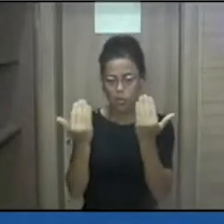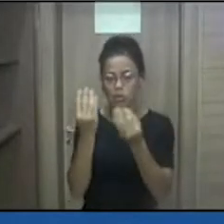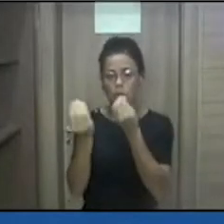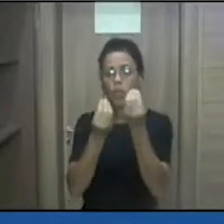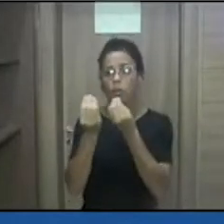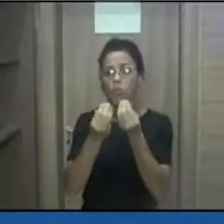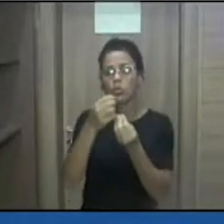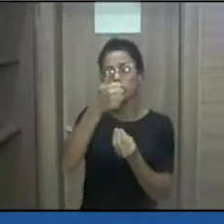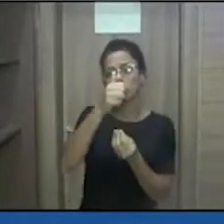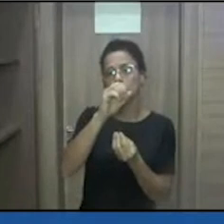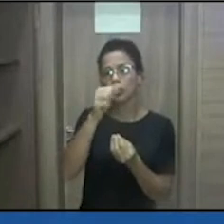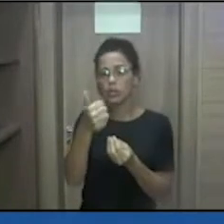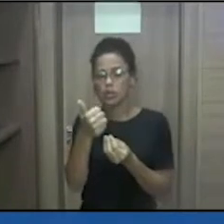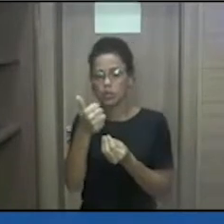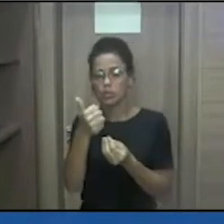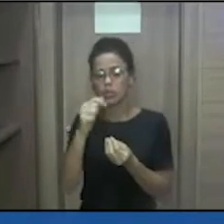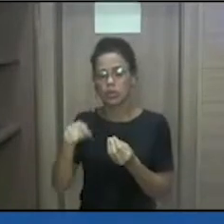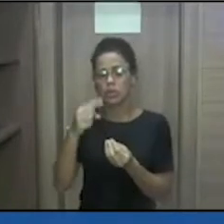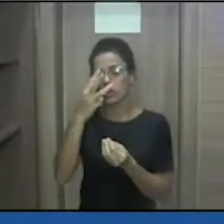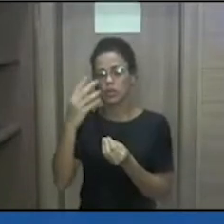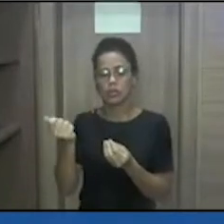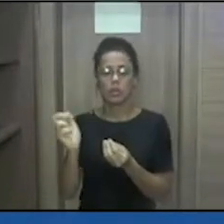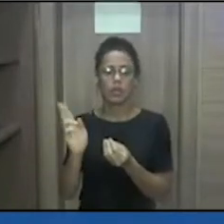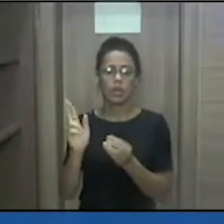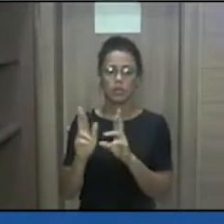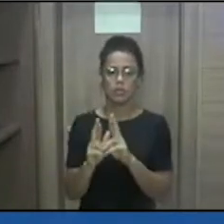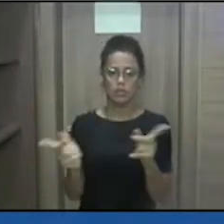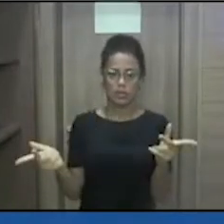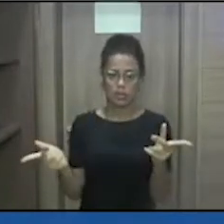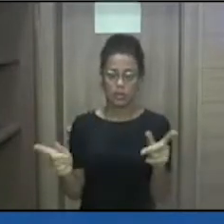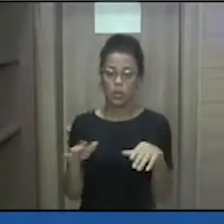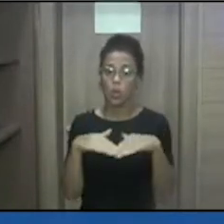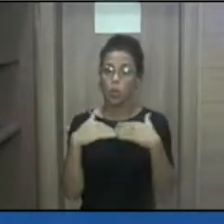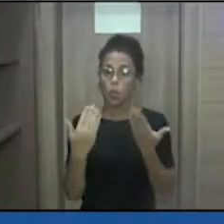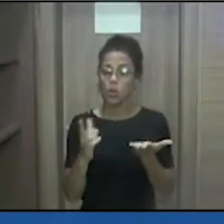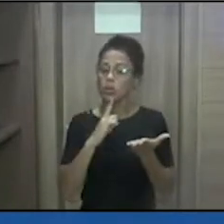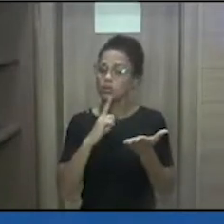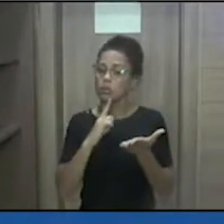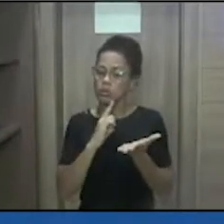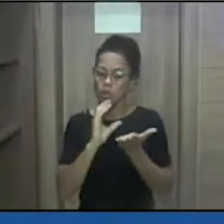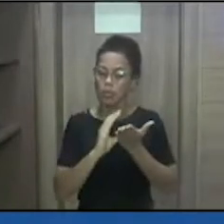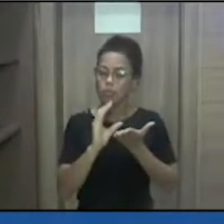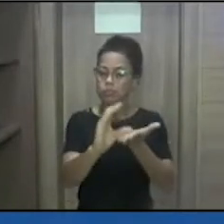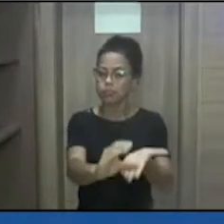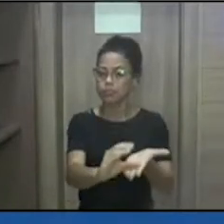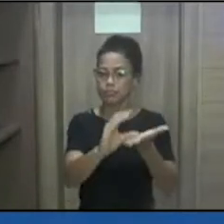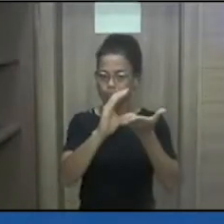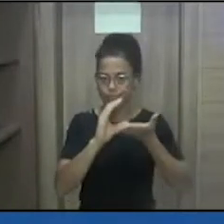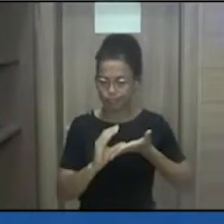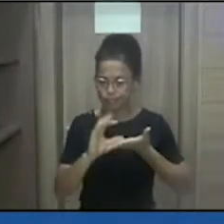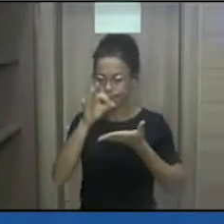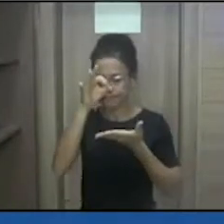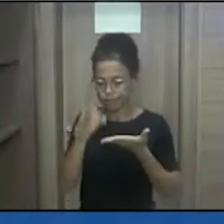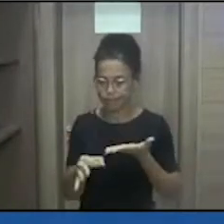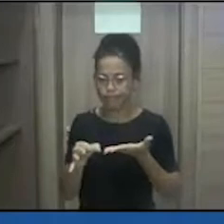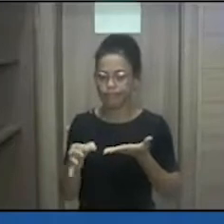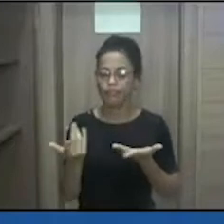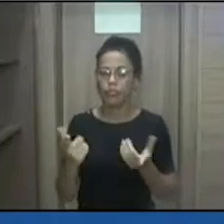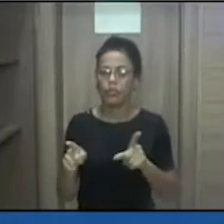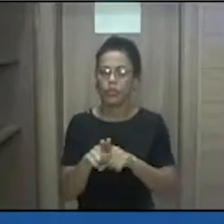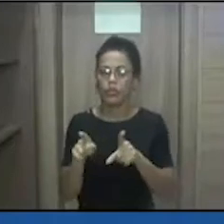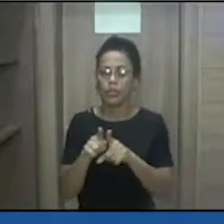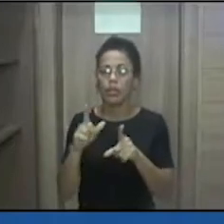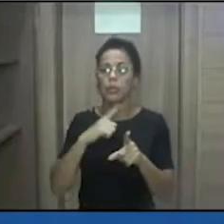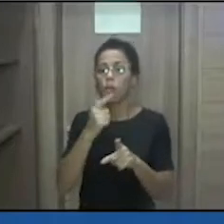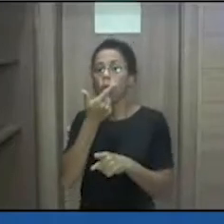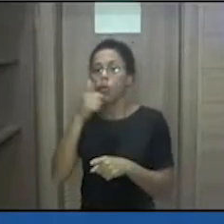101 a R$ 134 de diferença quando existe um cofinanciamento municipal para a prótese total, na prótese removível de